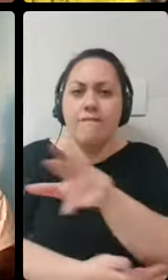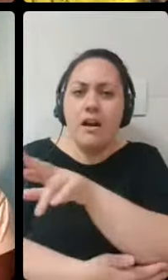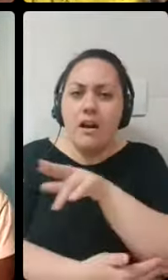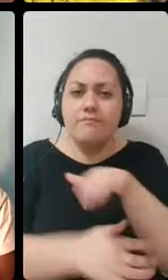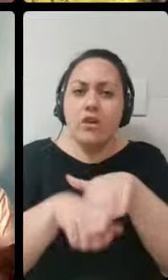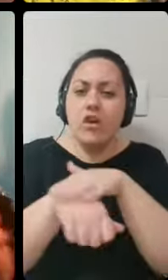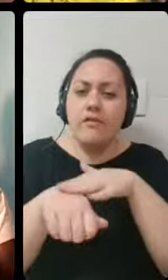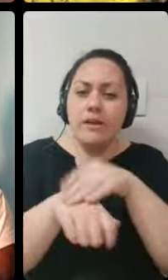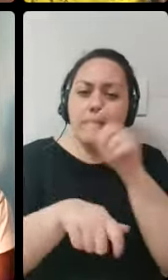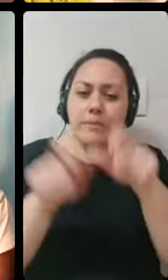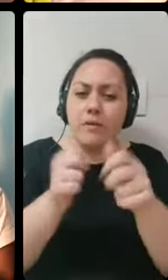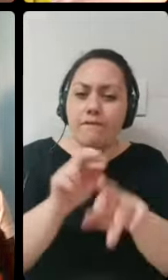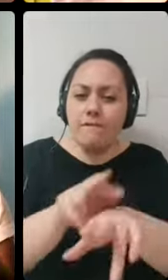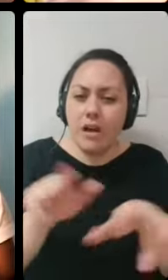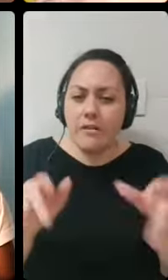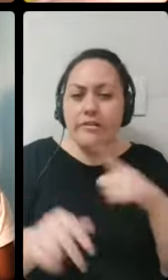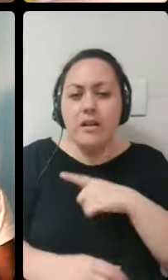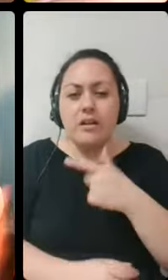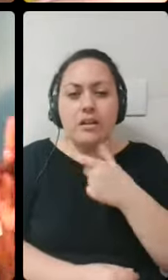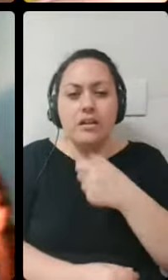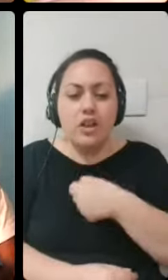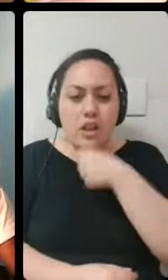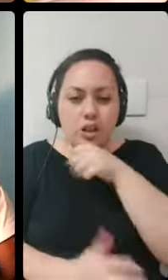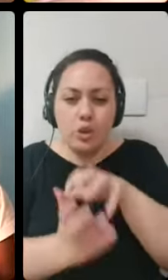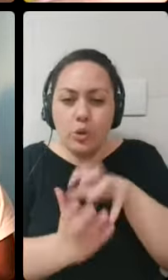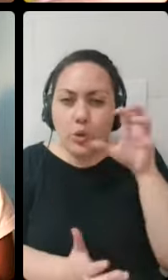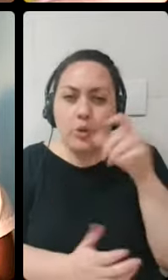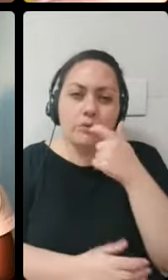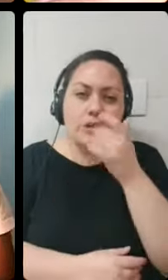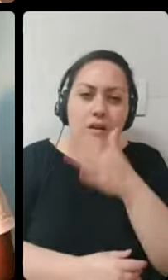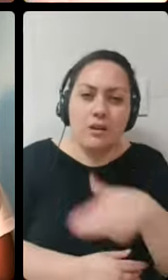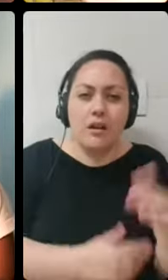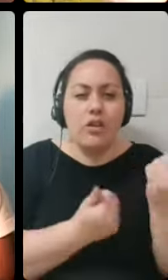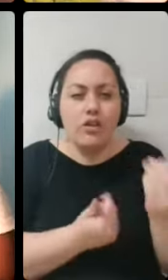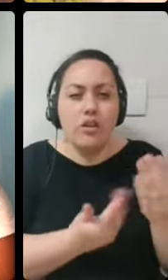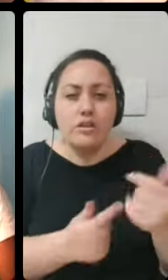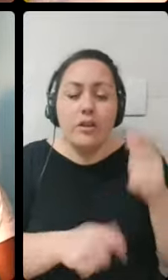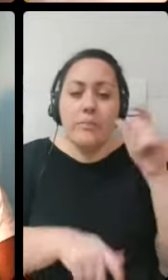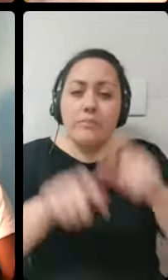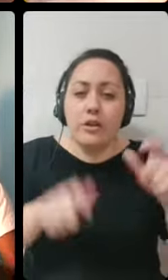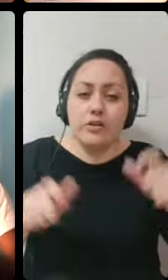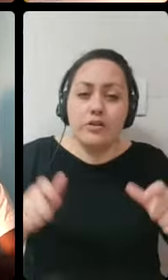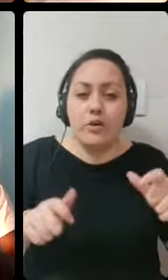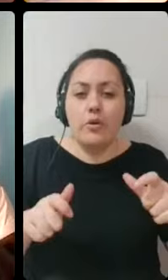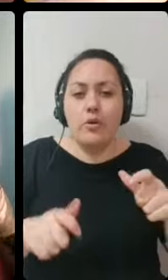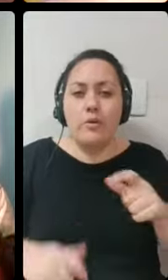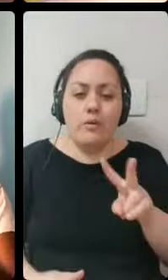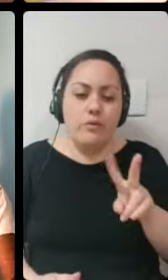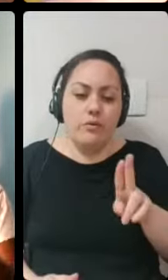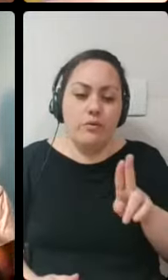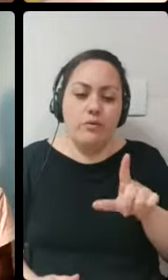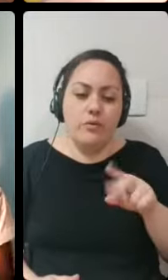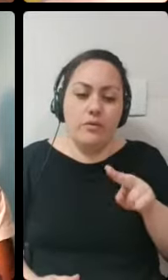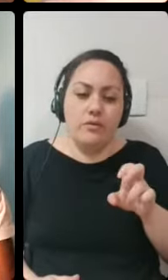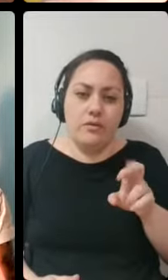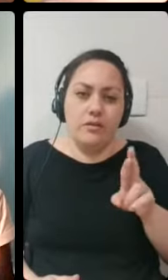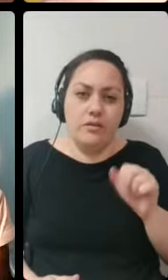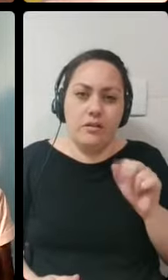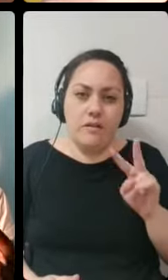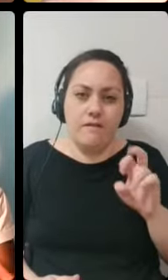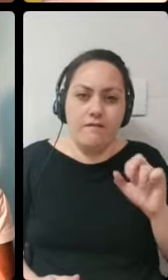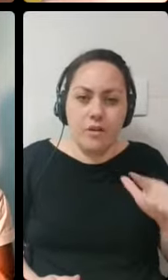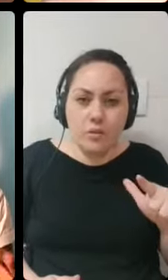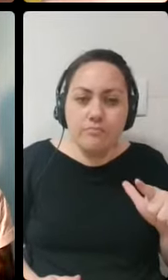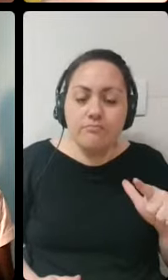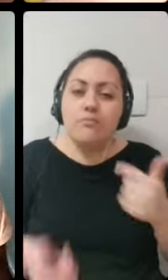os idosos, as crianças, os adolescentes, as mulheres em situações de vulnerabilidade social. E aí, ali a gente vai